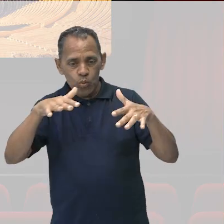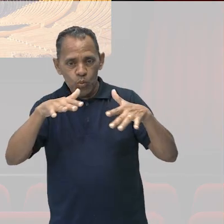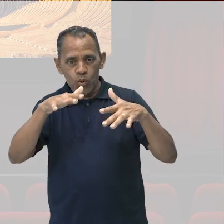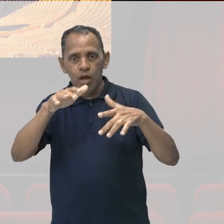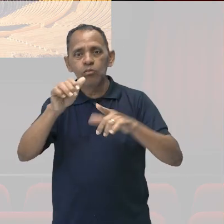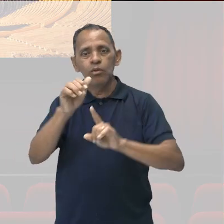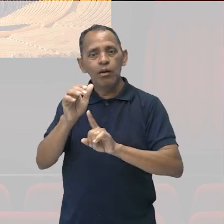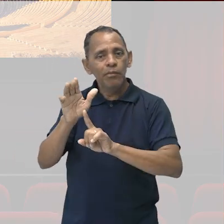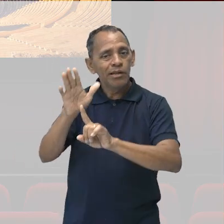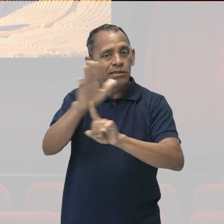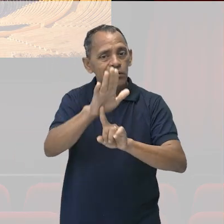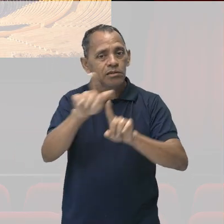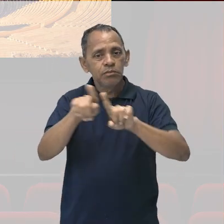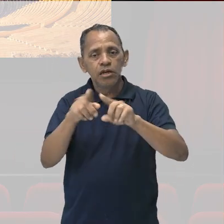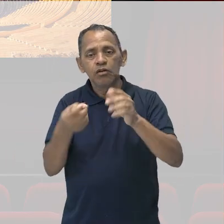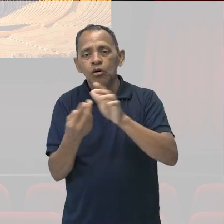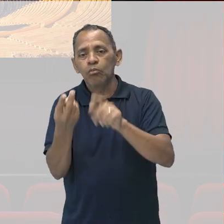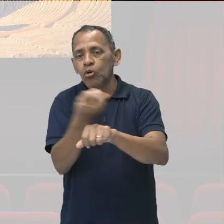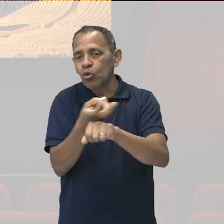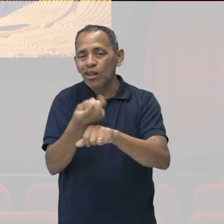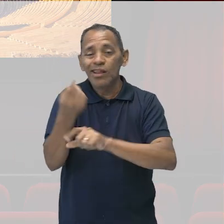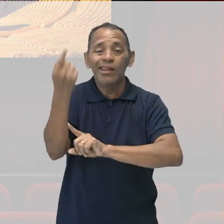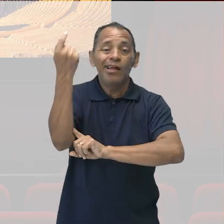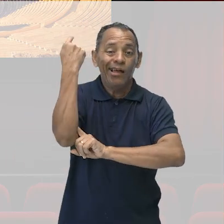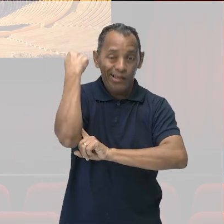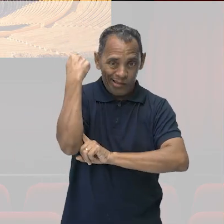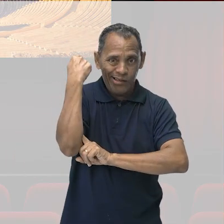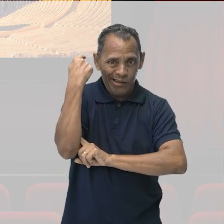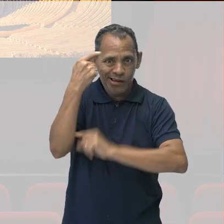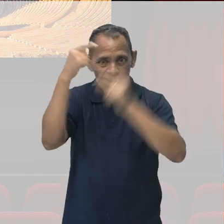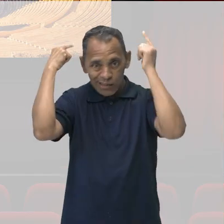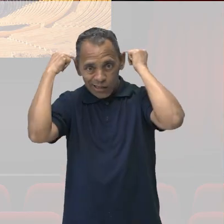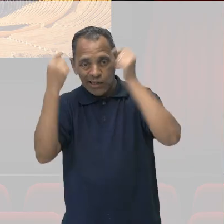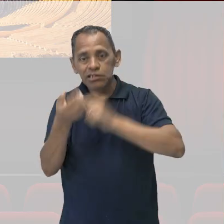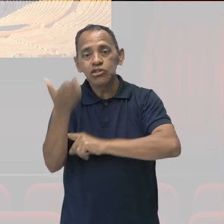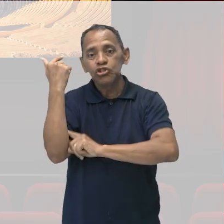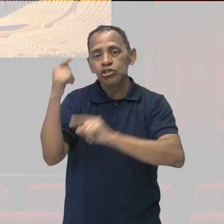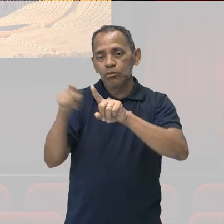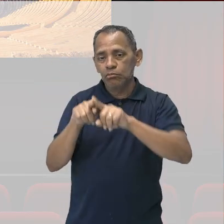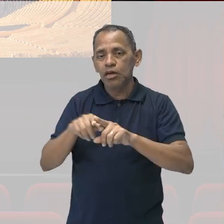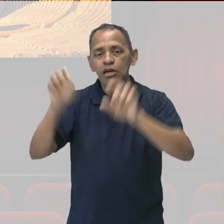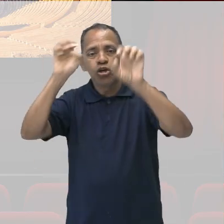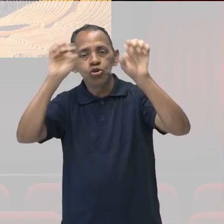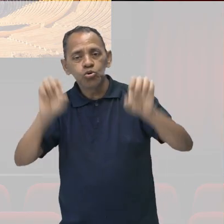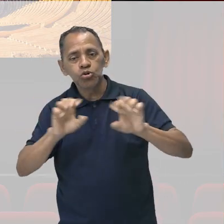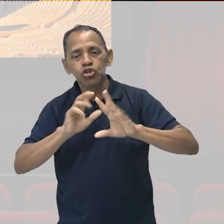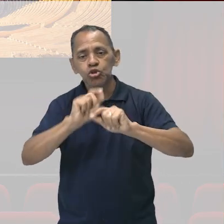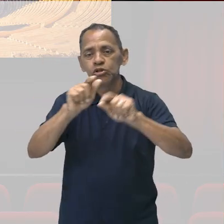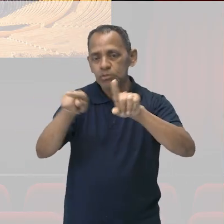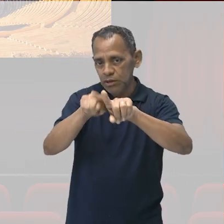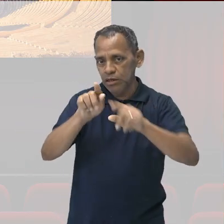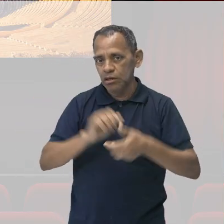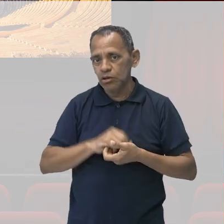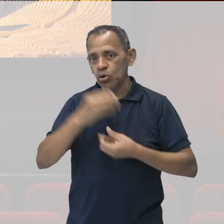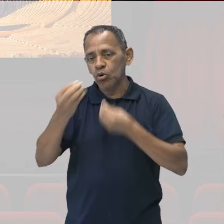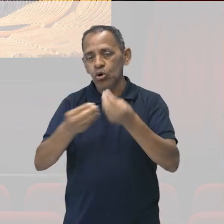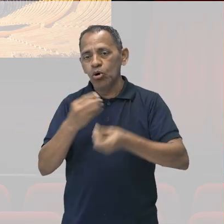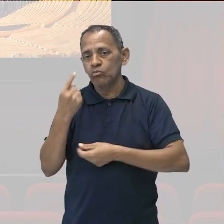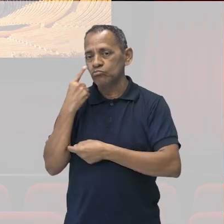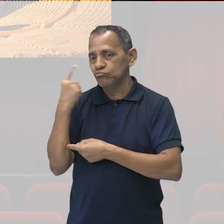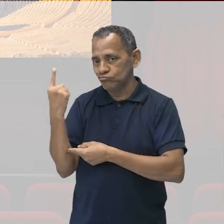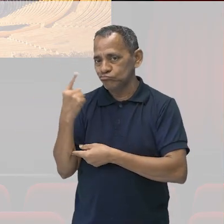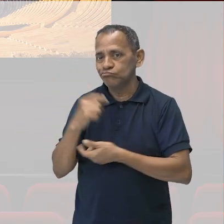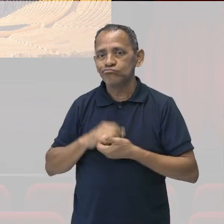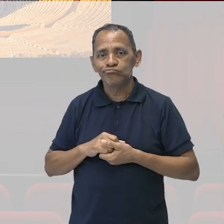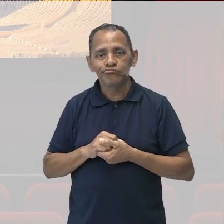que vai buscar lá na Grécia Antiga toda aquela estrutura ali, como vocês estão